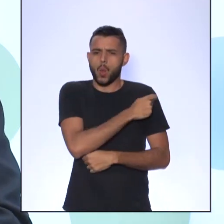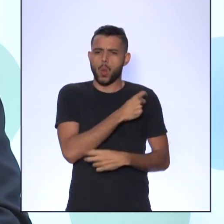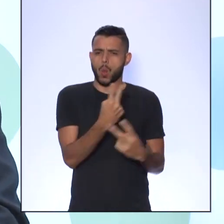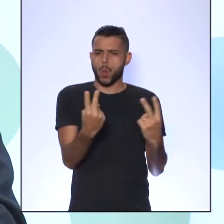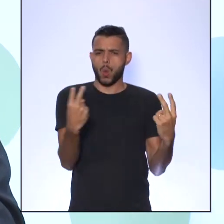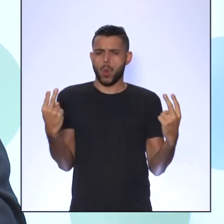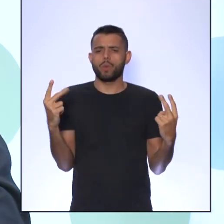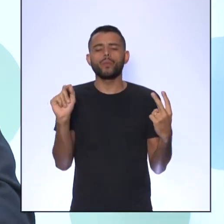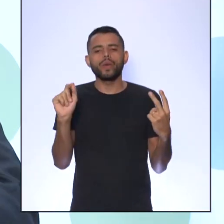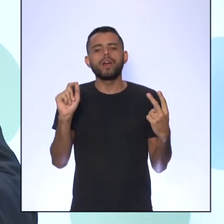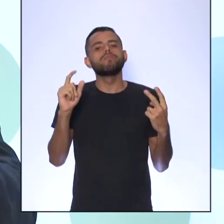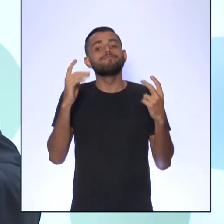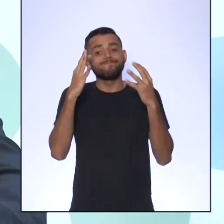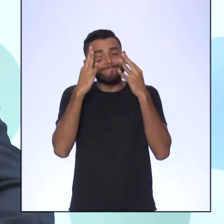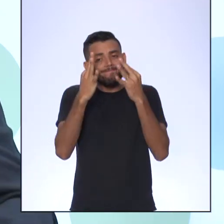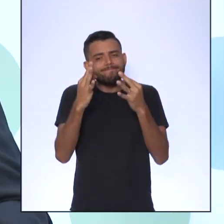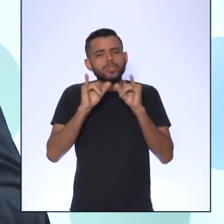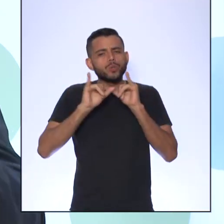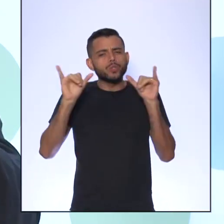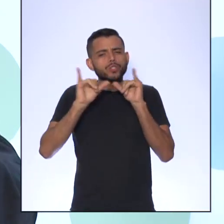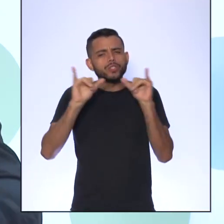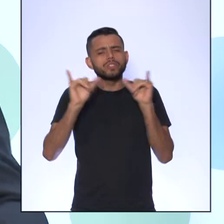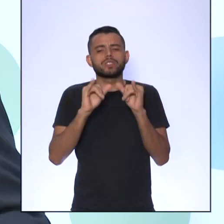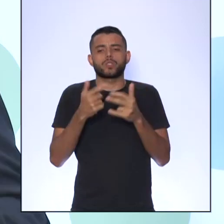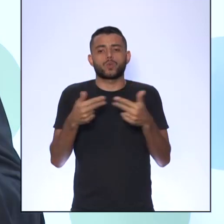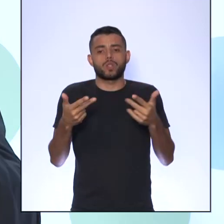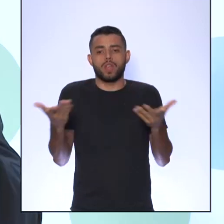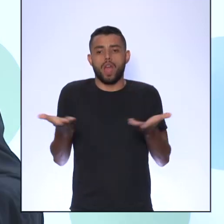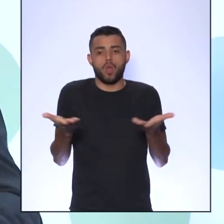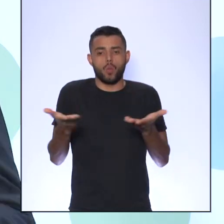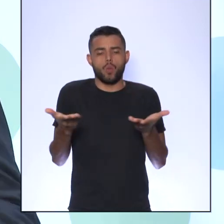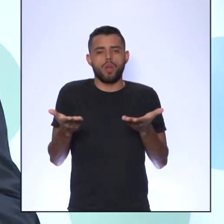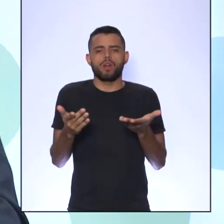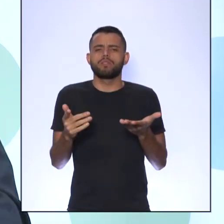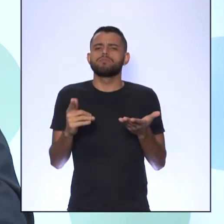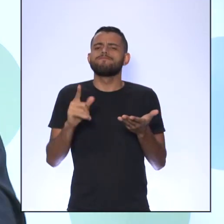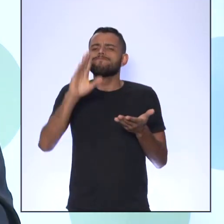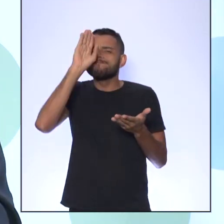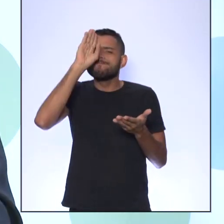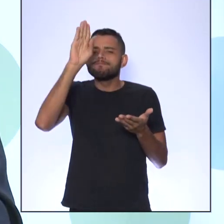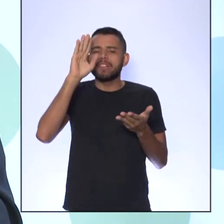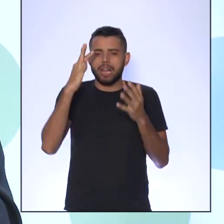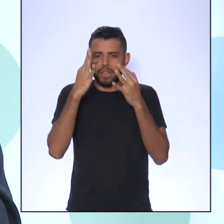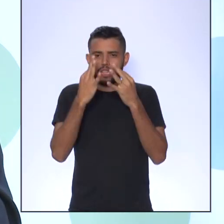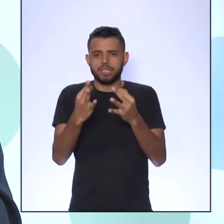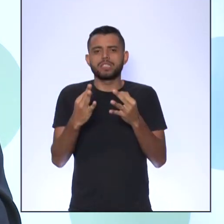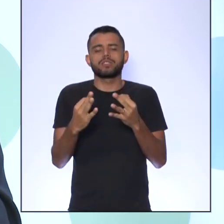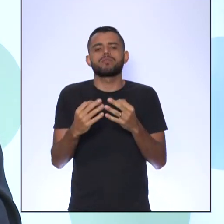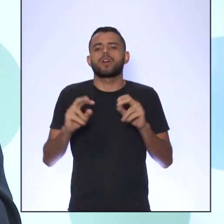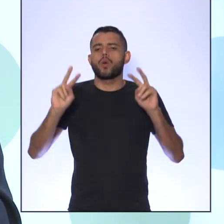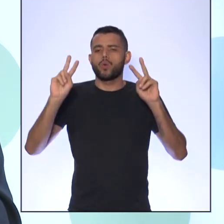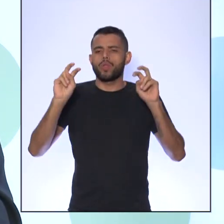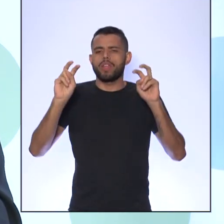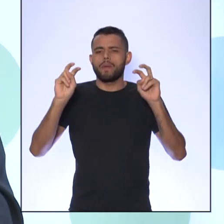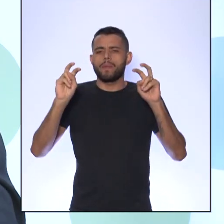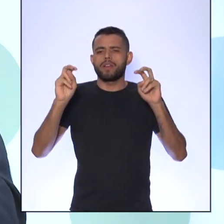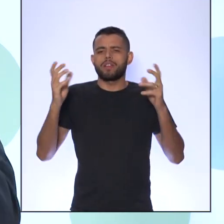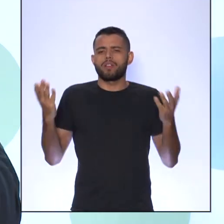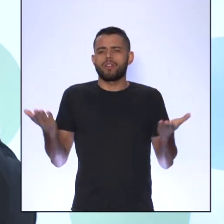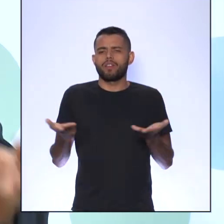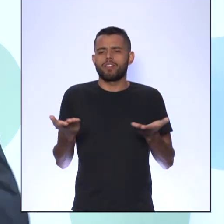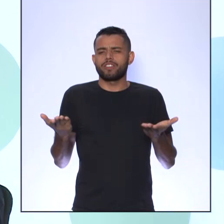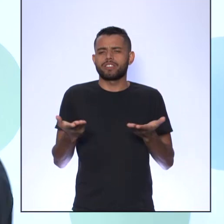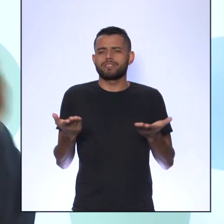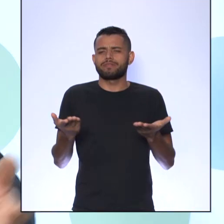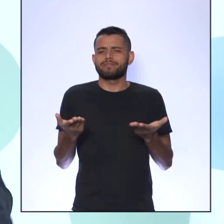atentem-se realmente aos noticiários, às atualidades, e dando especial atenção realmente aos grandes temas aqui que